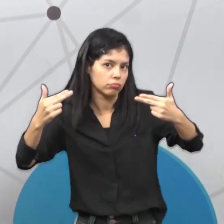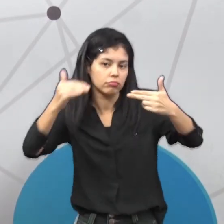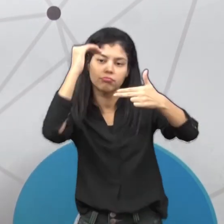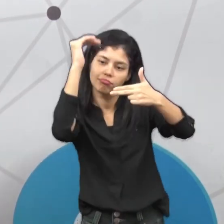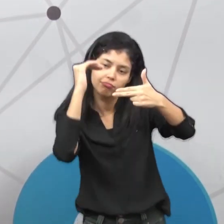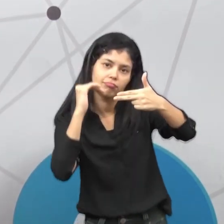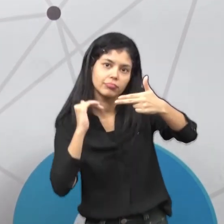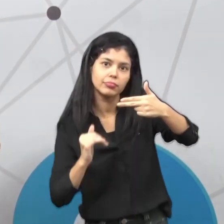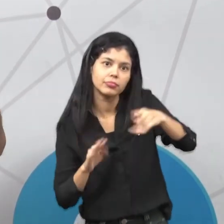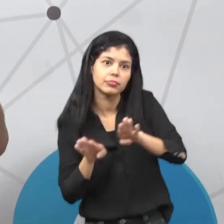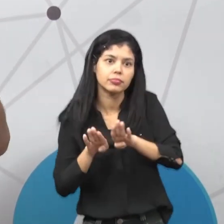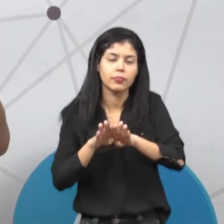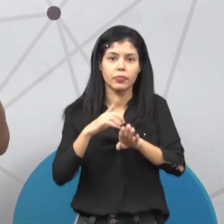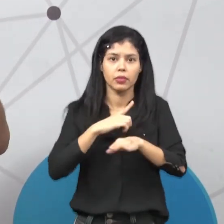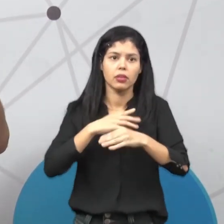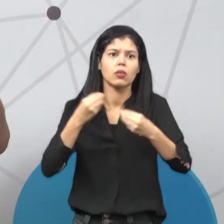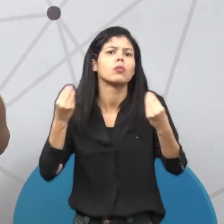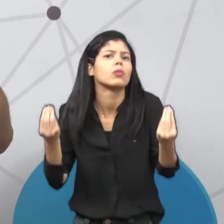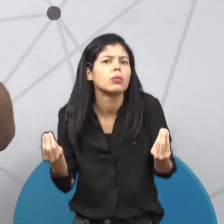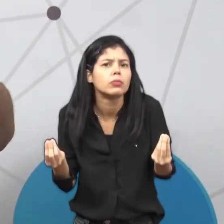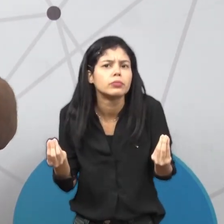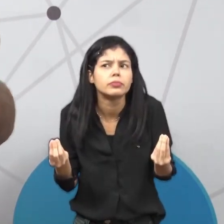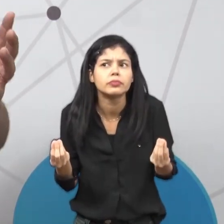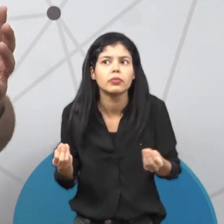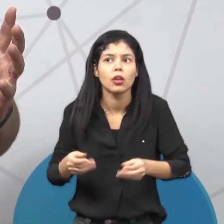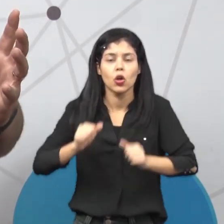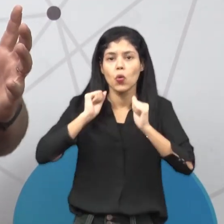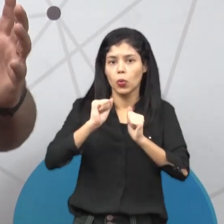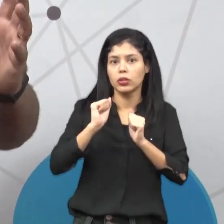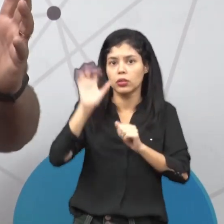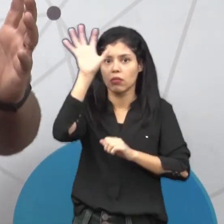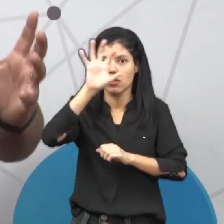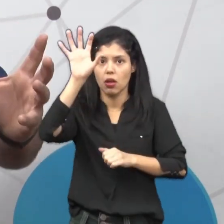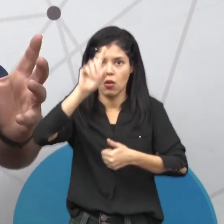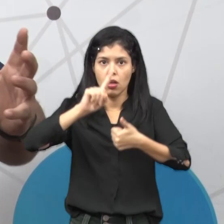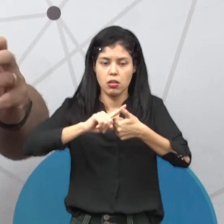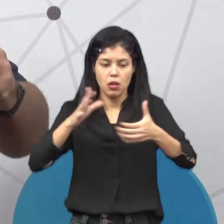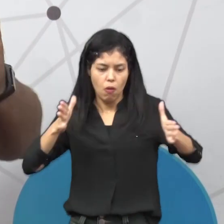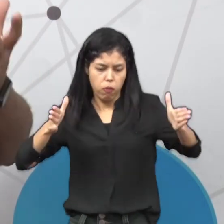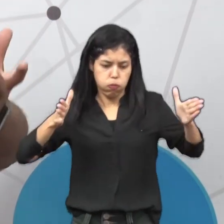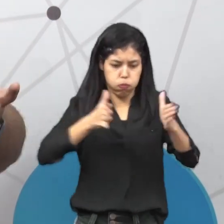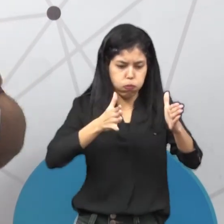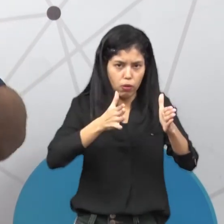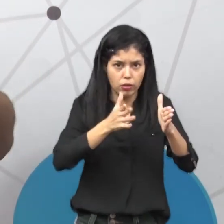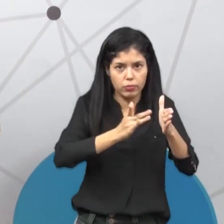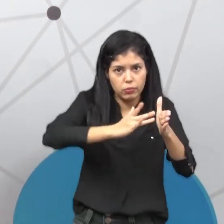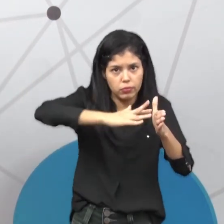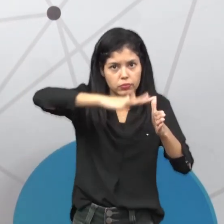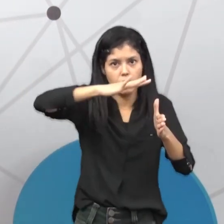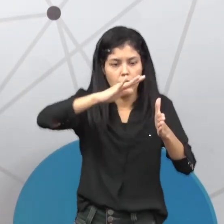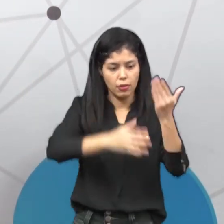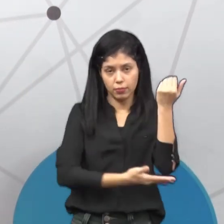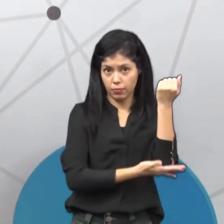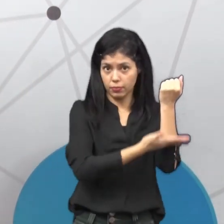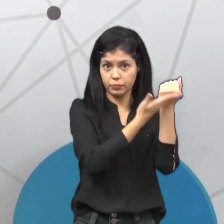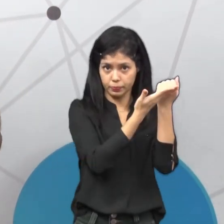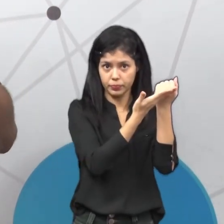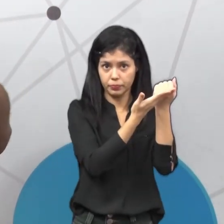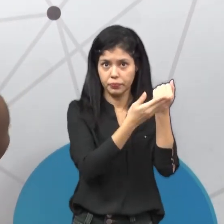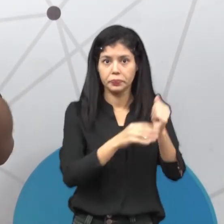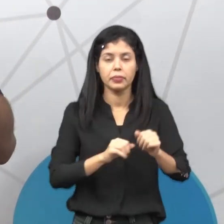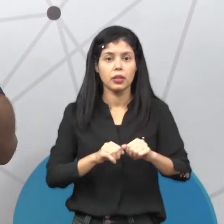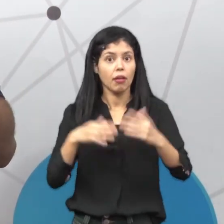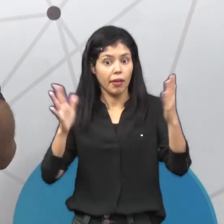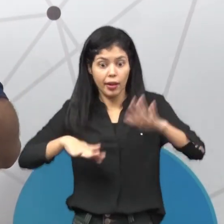estados. Estados do gás. Nós podemos ter um gás que apresenta uma pressão, um volume e uma temperatura, e